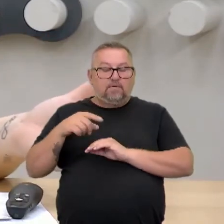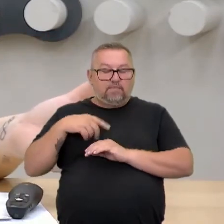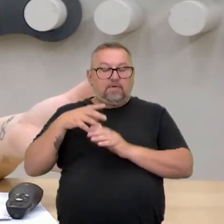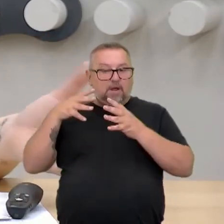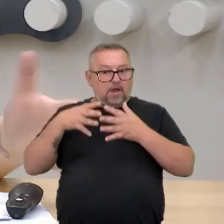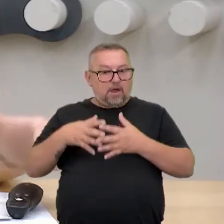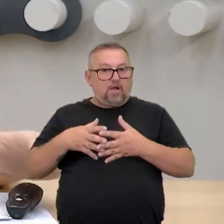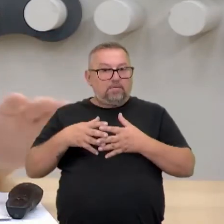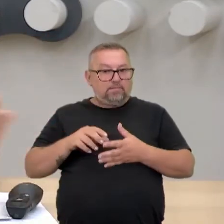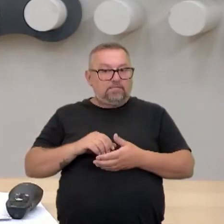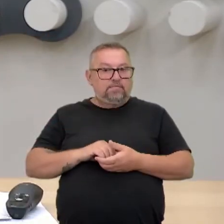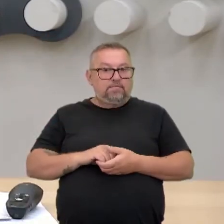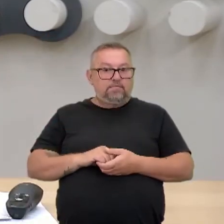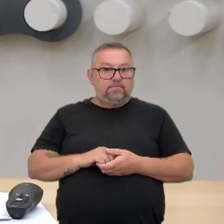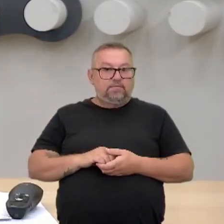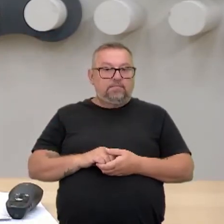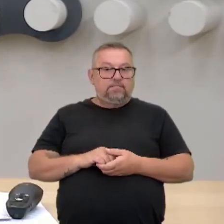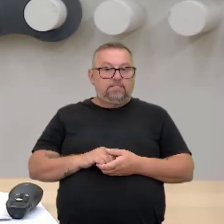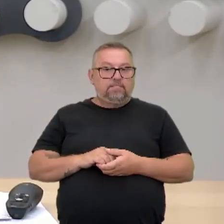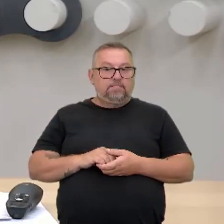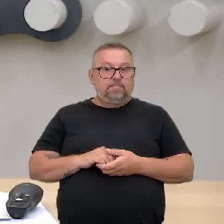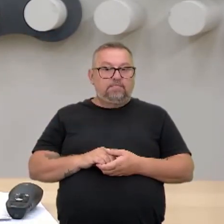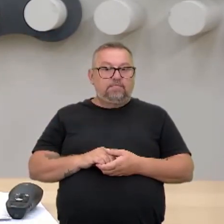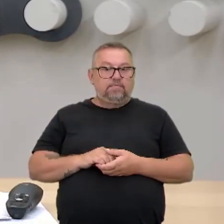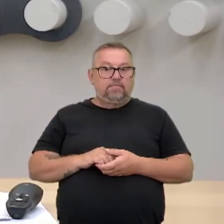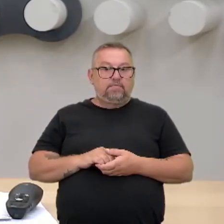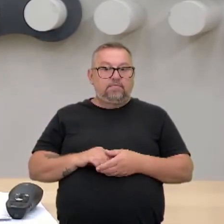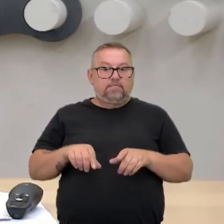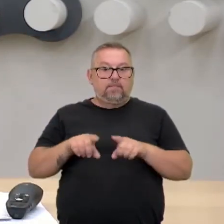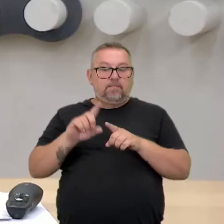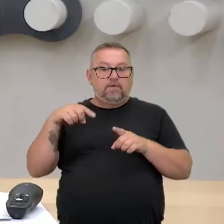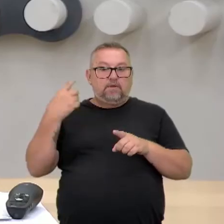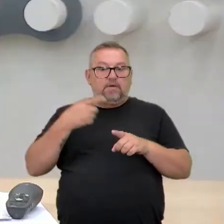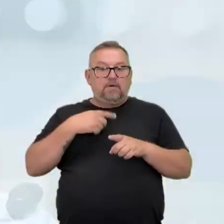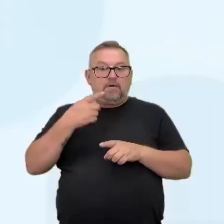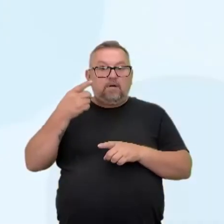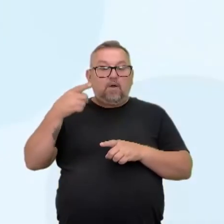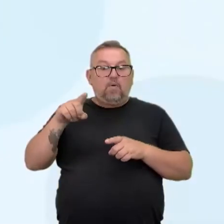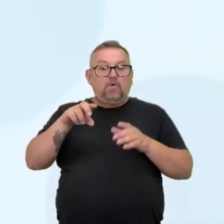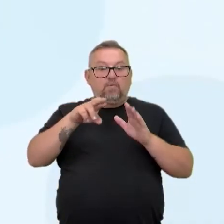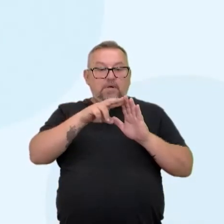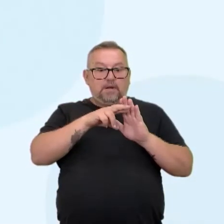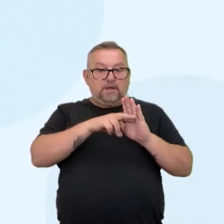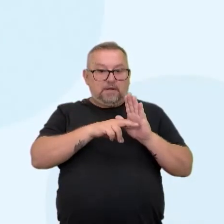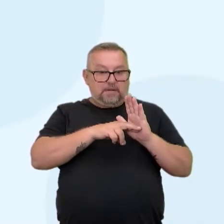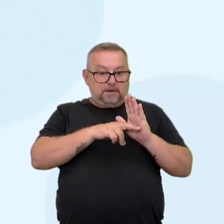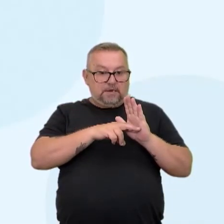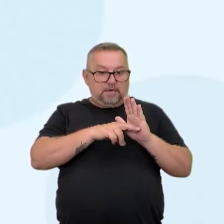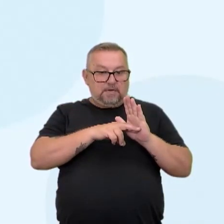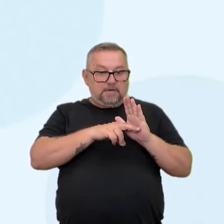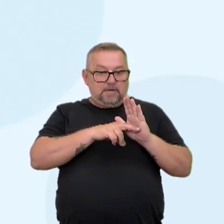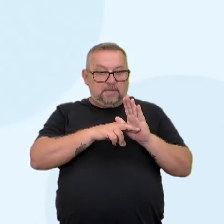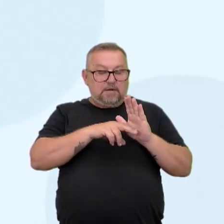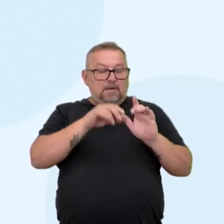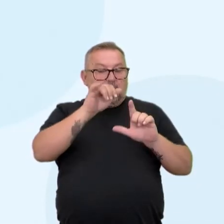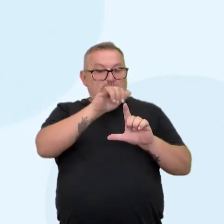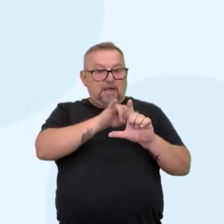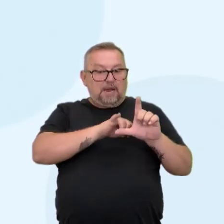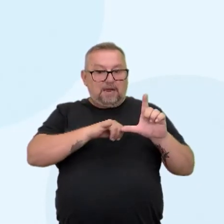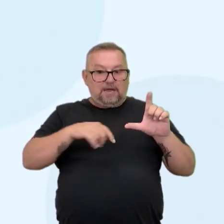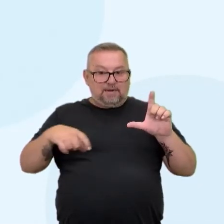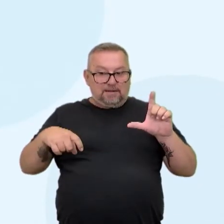complicado disso de cá né E aí a gente chega na última regra cartesiana para o